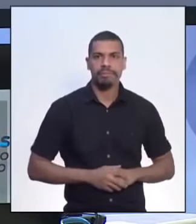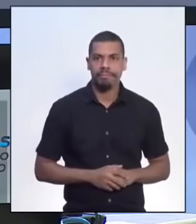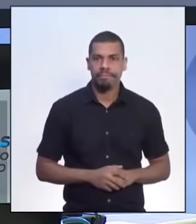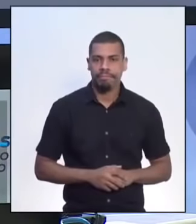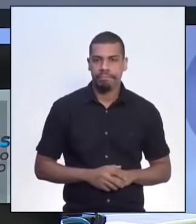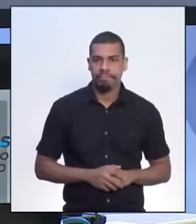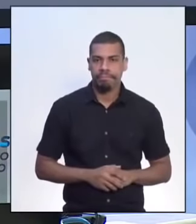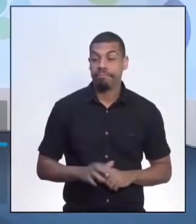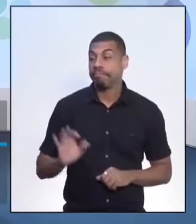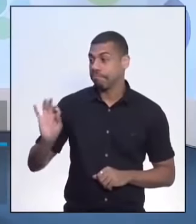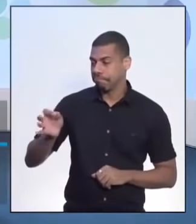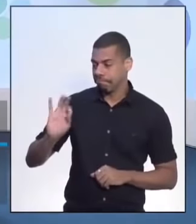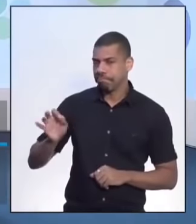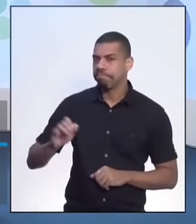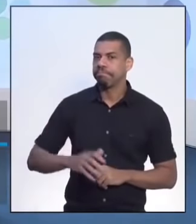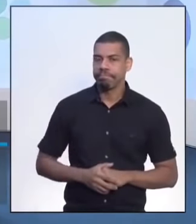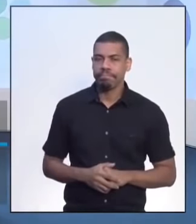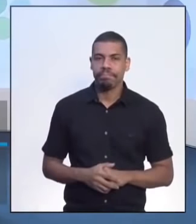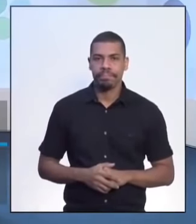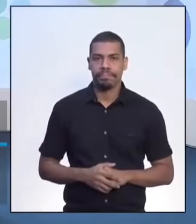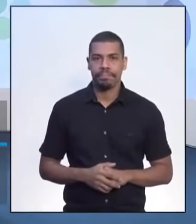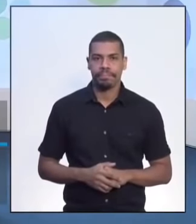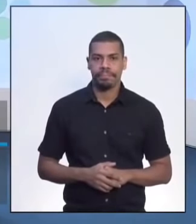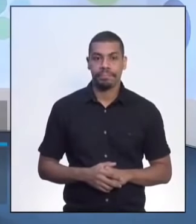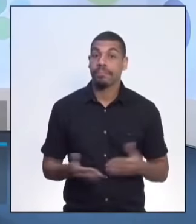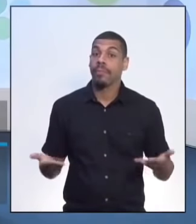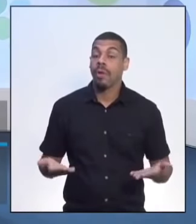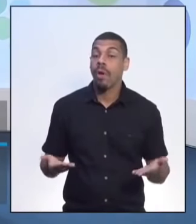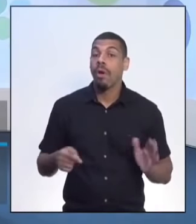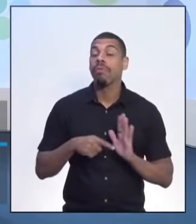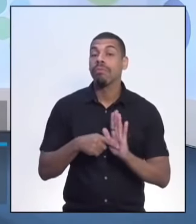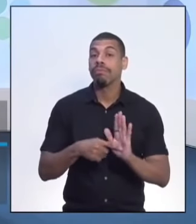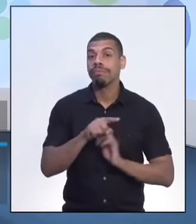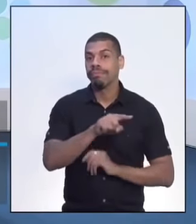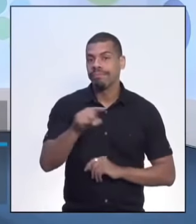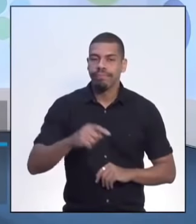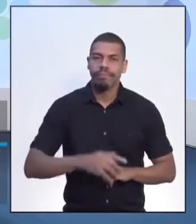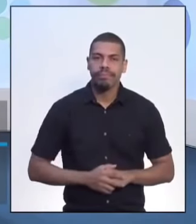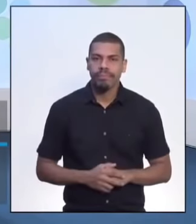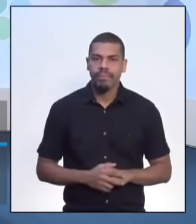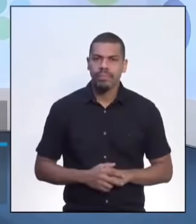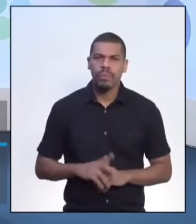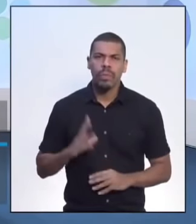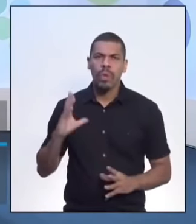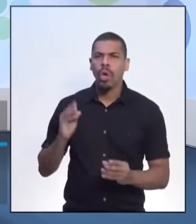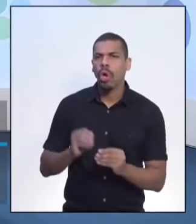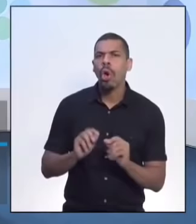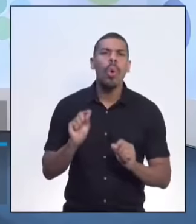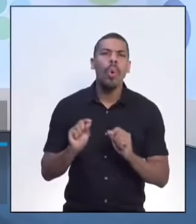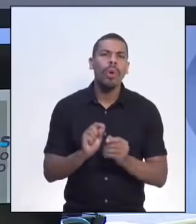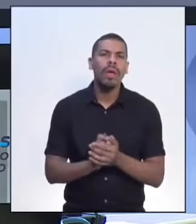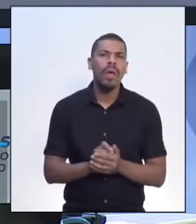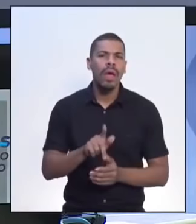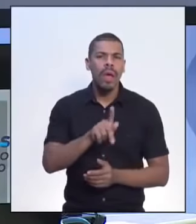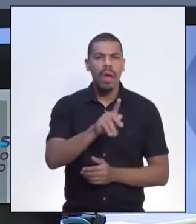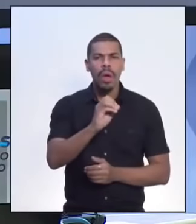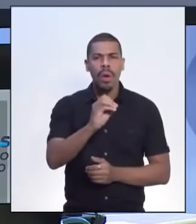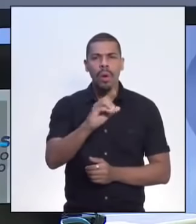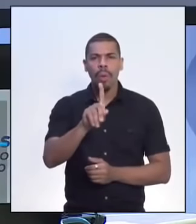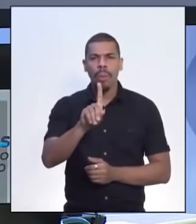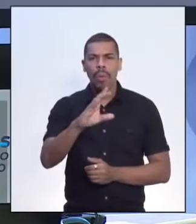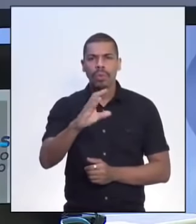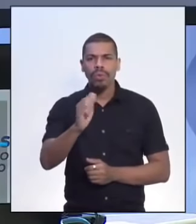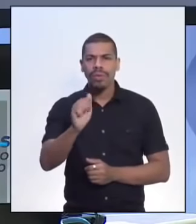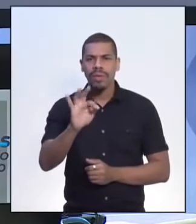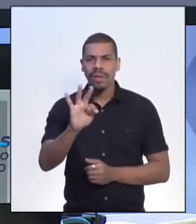amplia, né? Um pouquinho o Exatamente. assunto. Agora, o seguinte, a gente vem falando de podcast, eu gravo vários podcasts, a